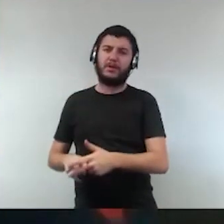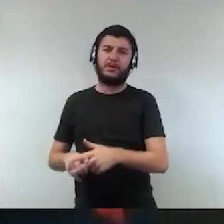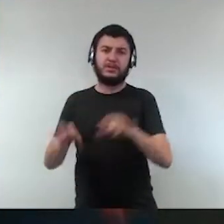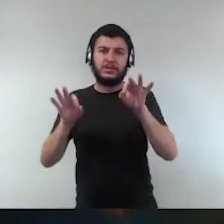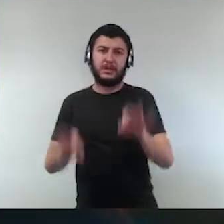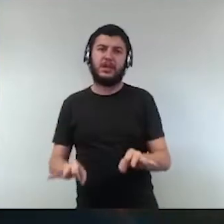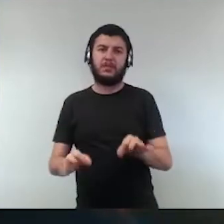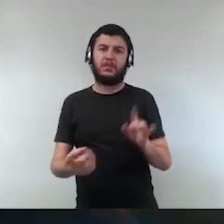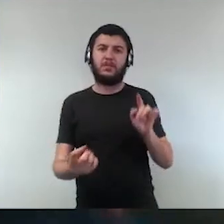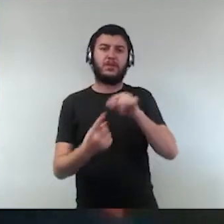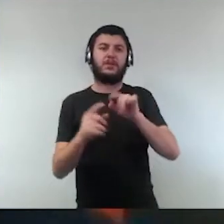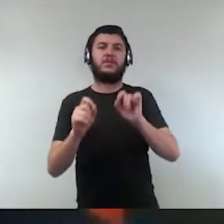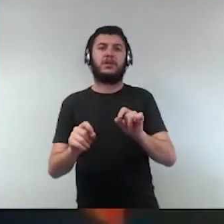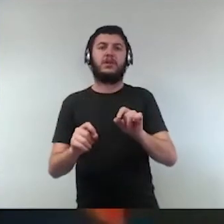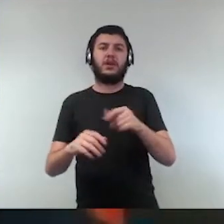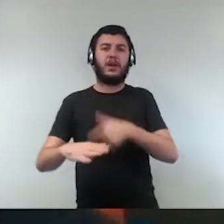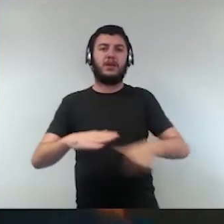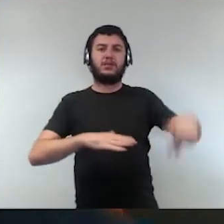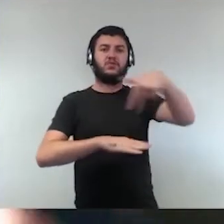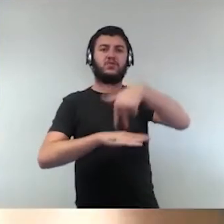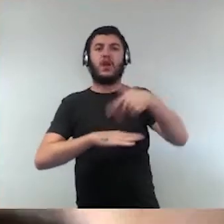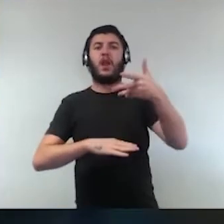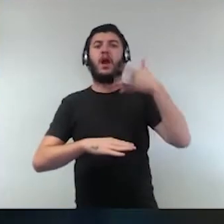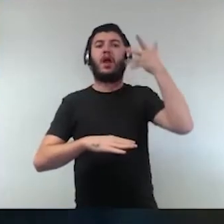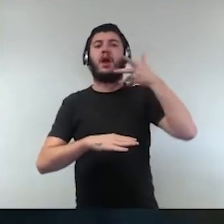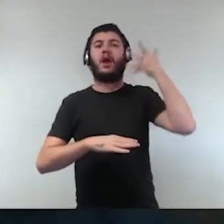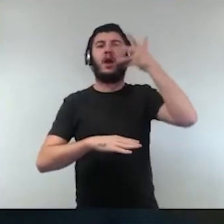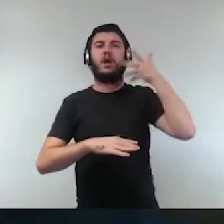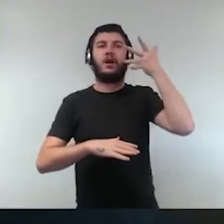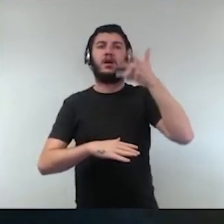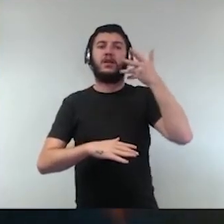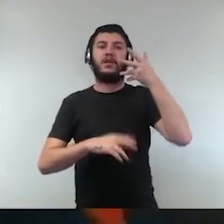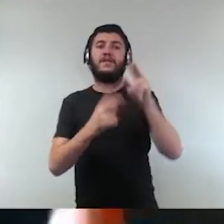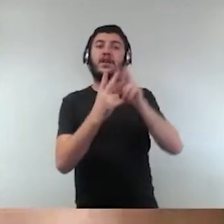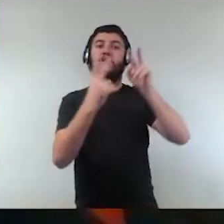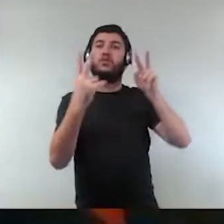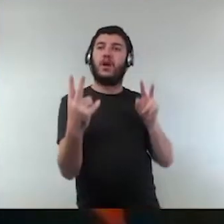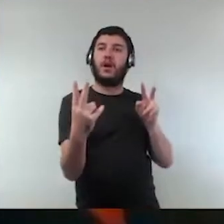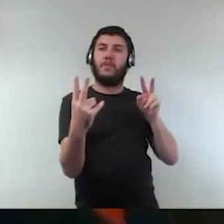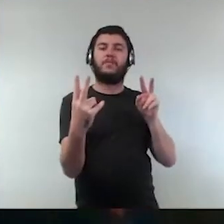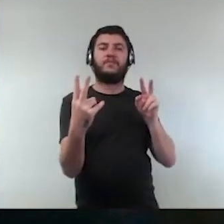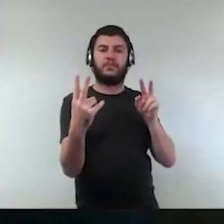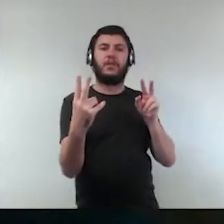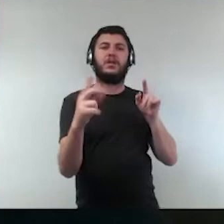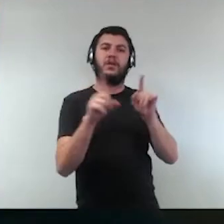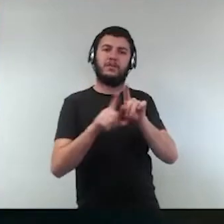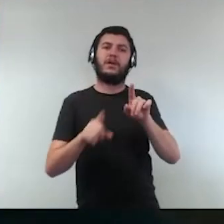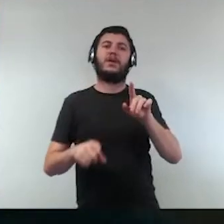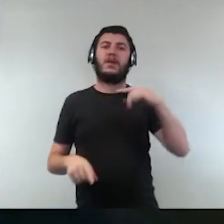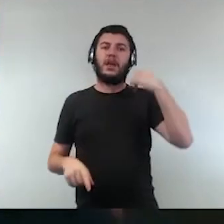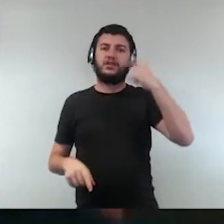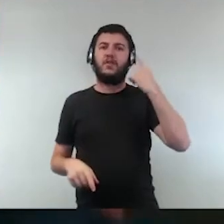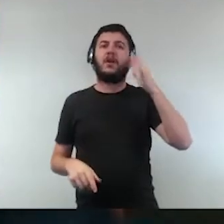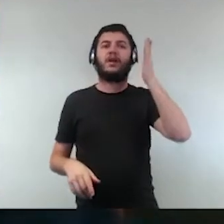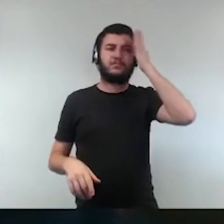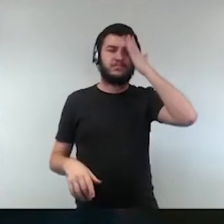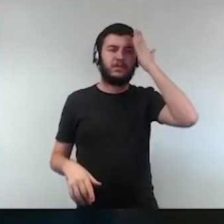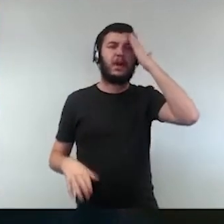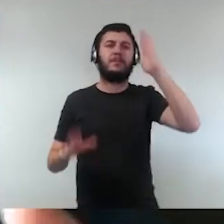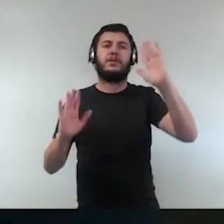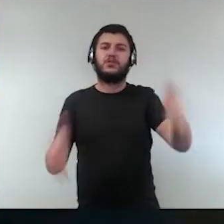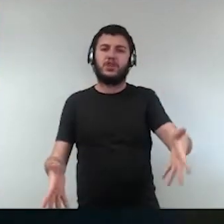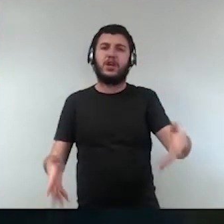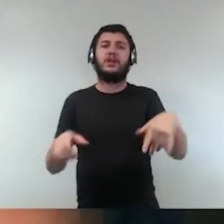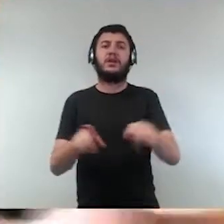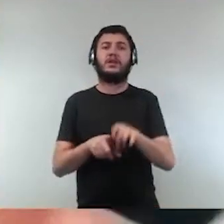regulamentar as sustentações orais por a distância, né, como todos os advogados já sabem, quer para